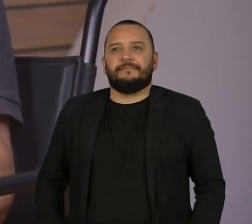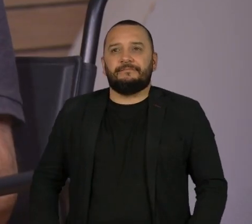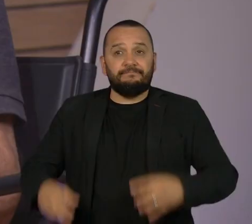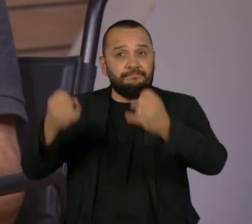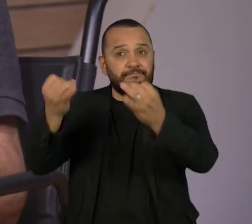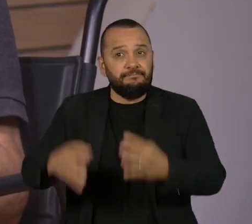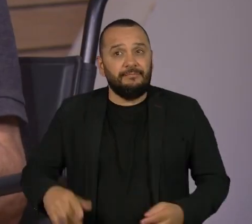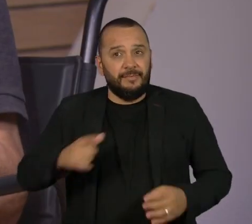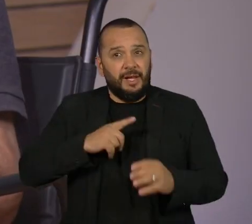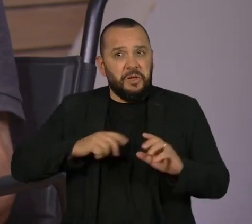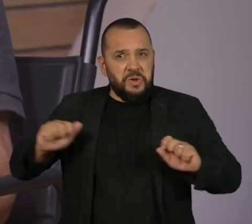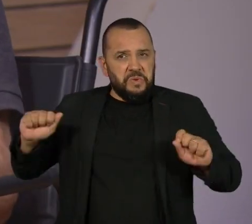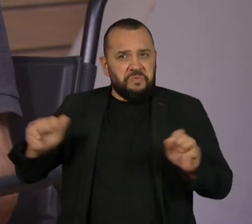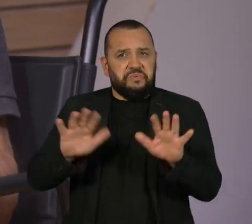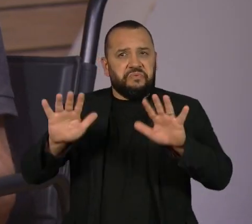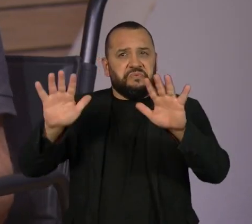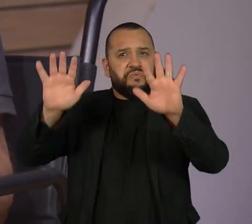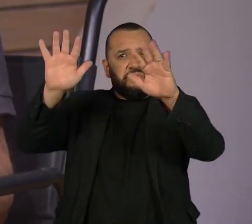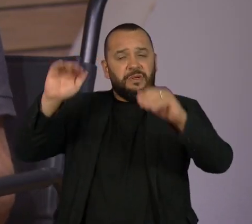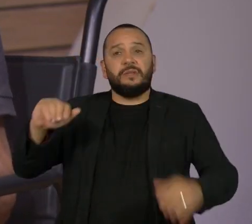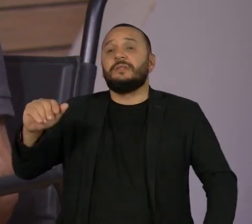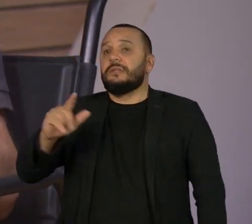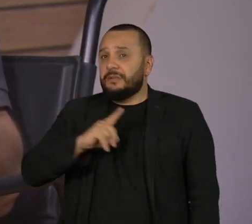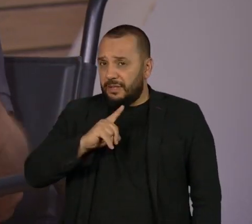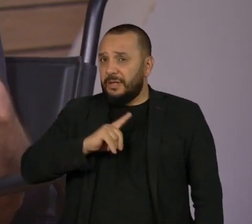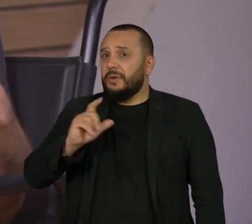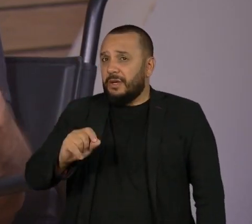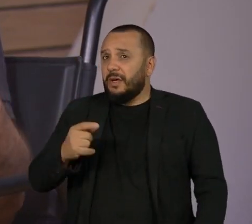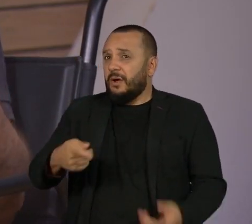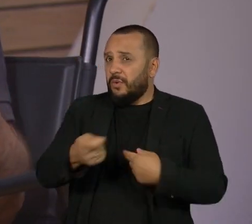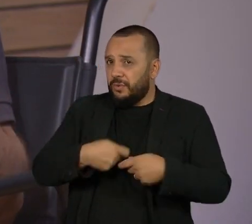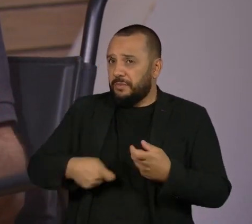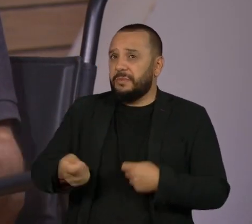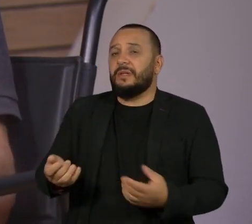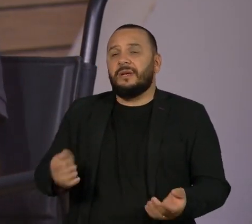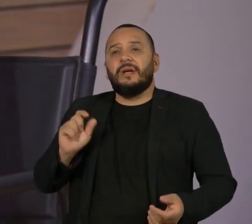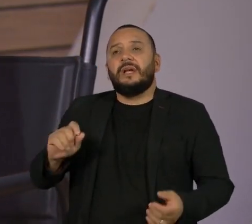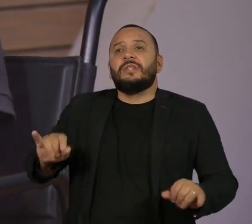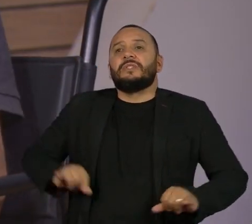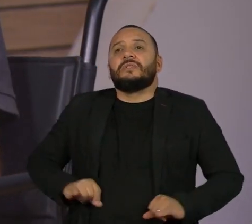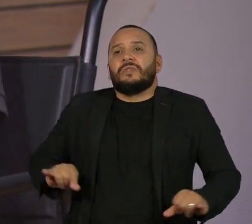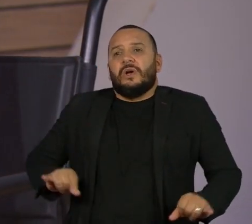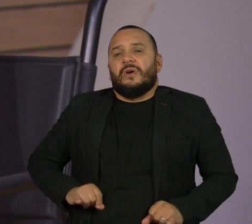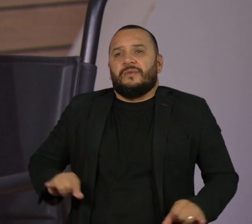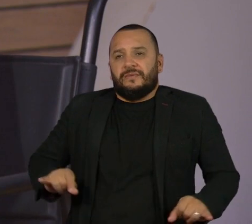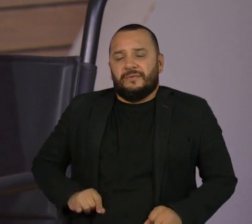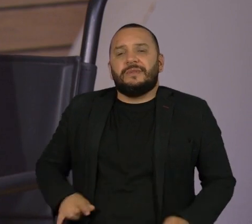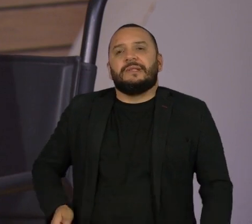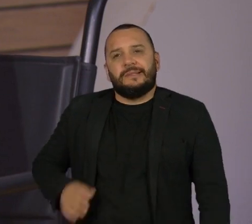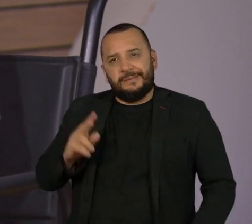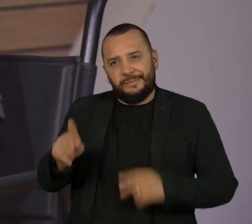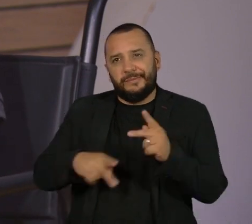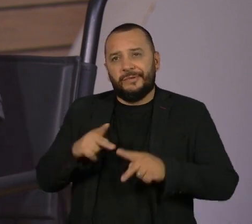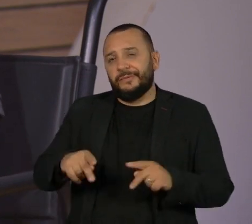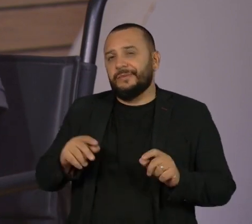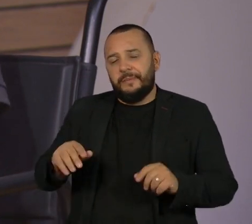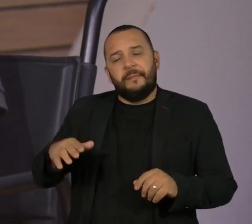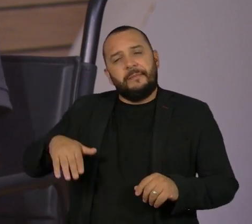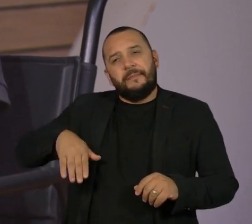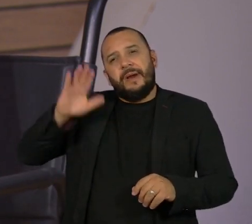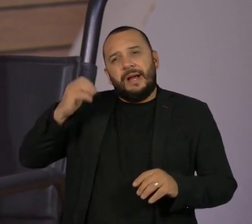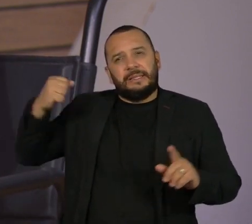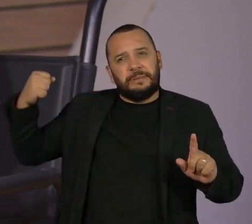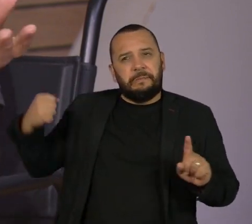de emissões, nós estamos falando de deseconomia. E quem sofre mais com isso são aqueles que mais são impactados,